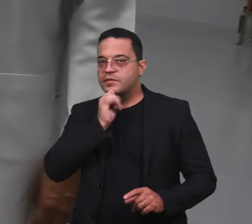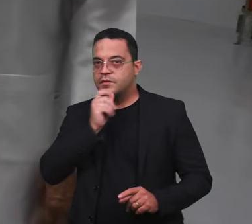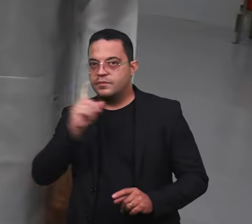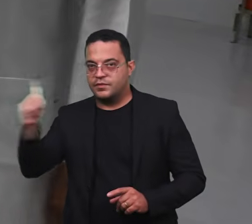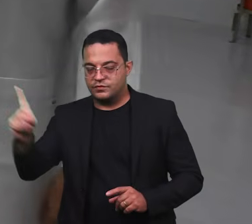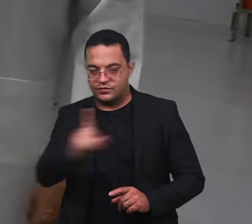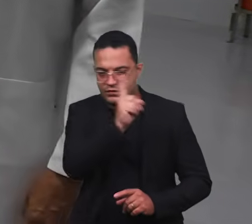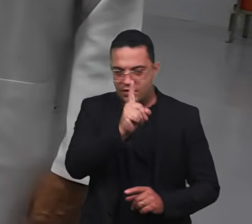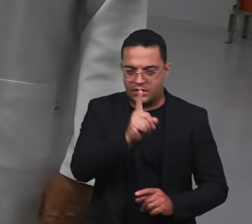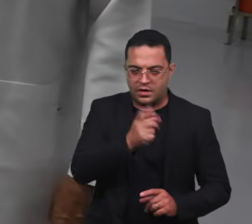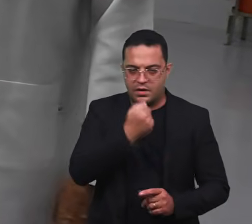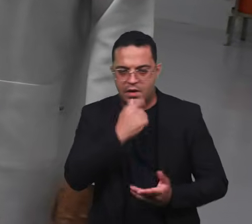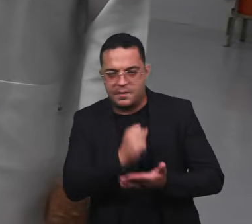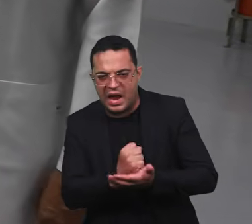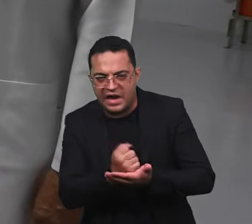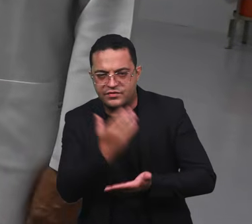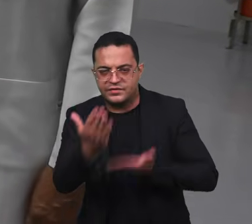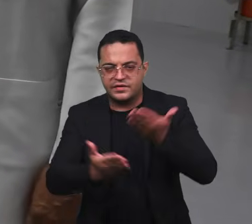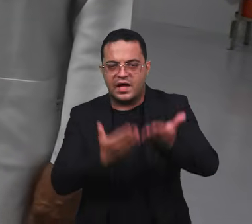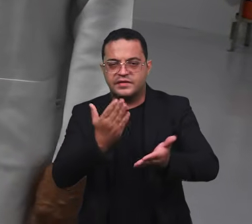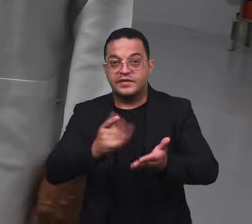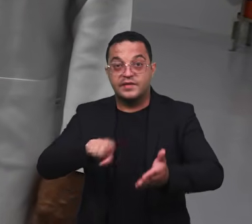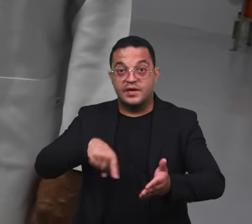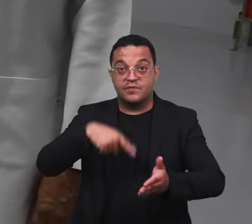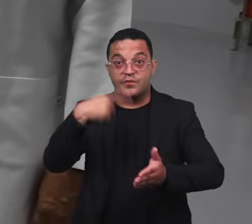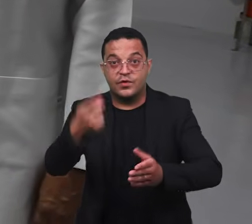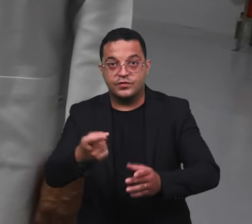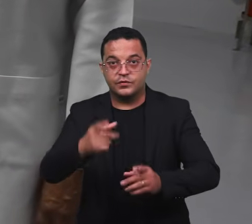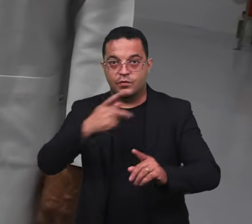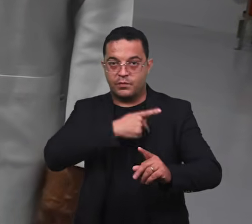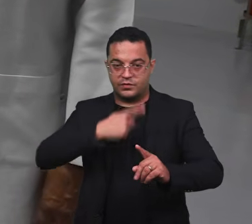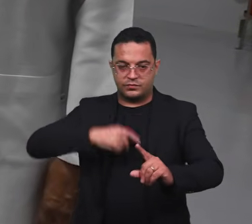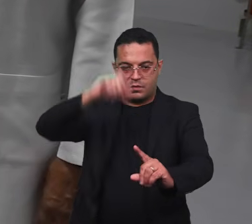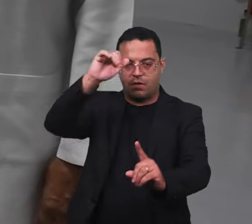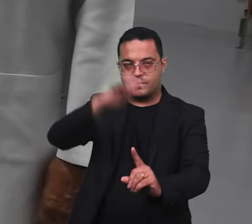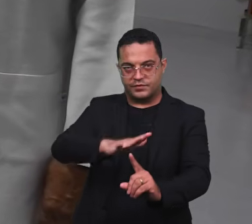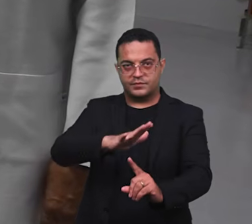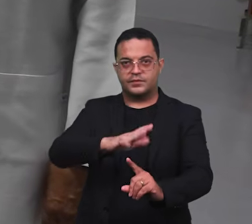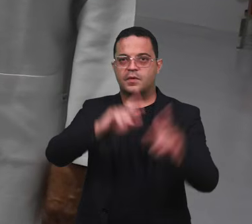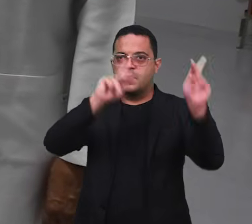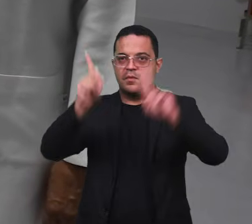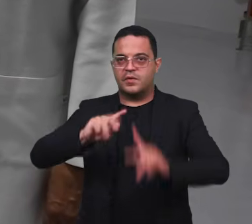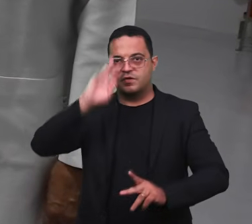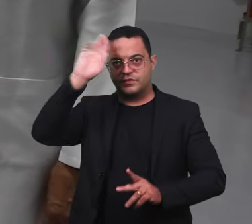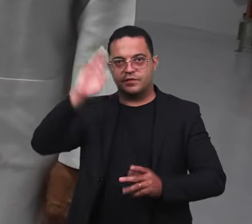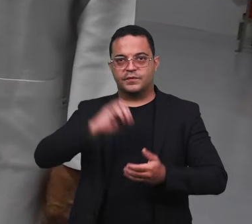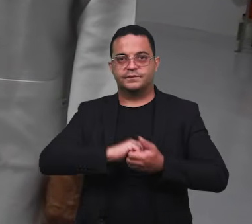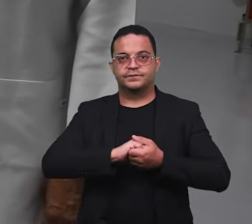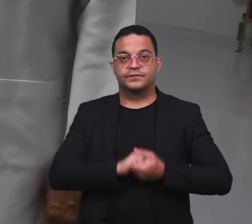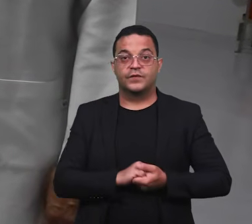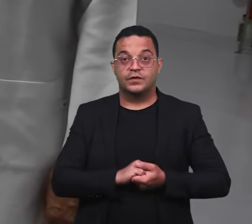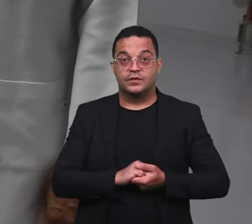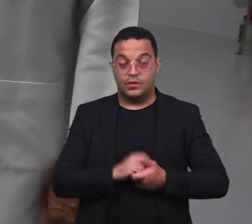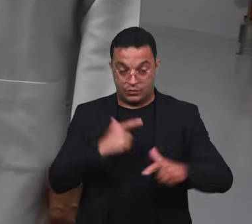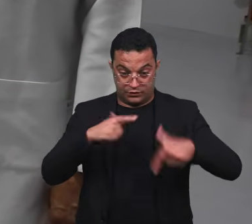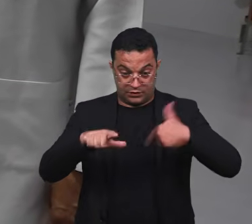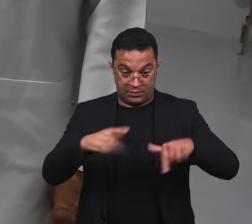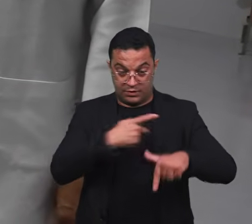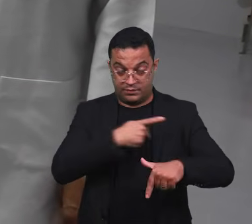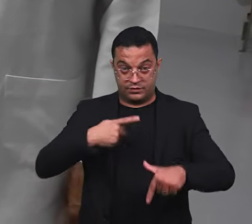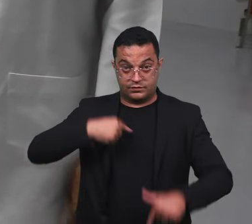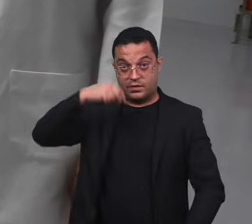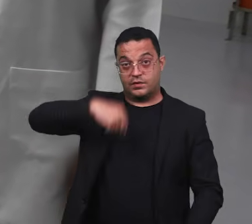recebem oração aqui. Pastor Joelson, a paz do Senhor. Paz do Senhor, pastor Robson. O nosso trabalho aqui no